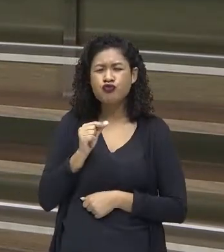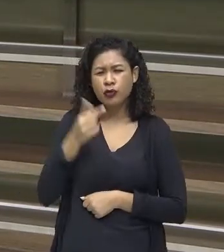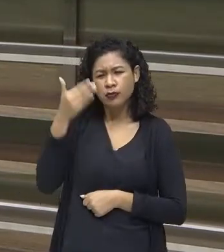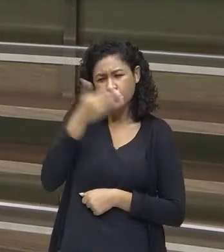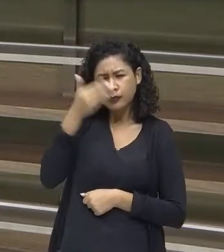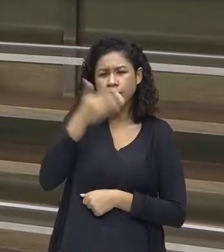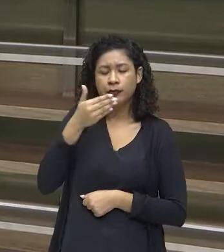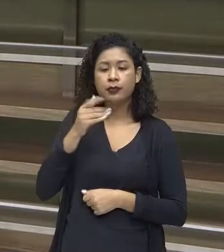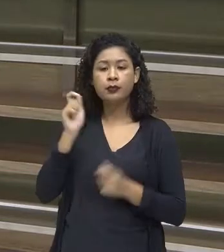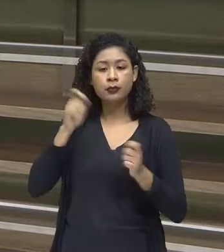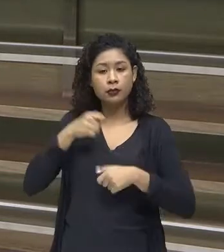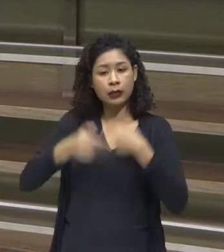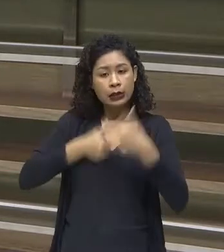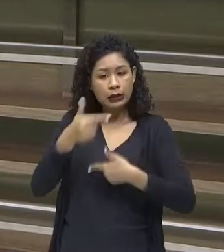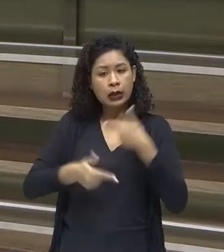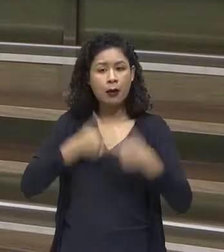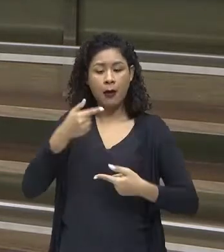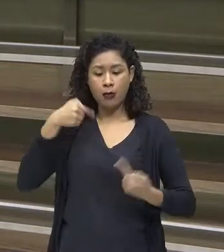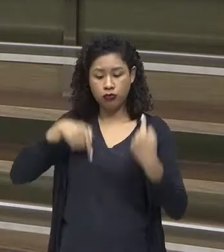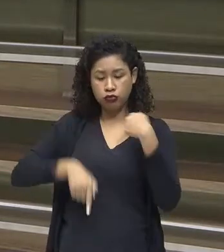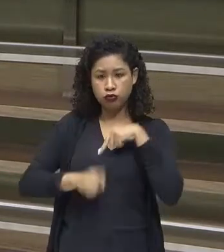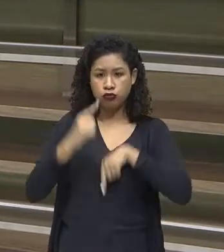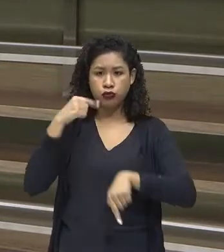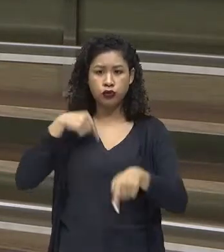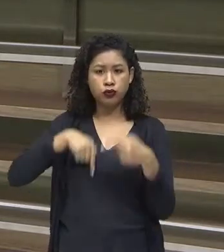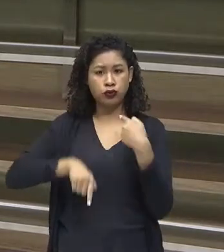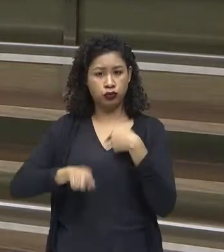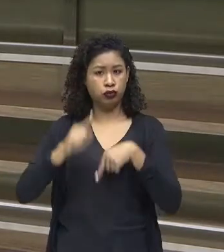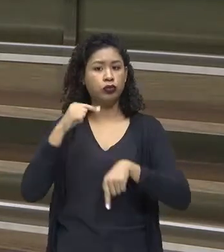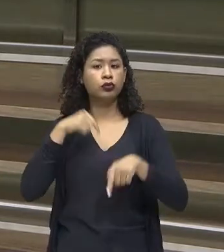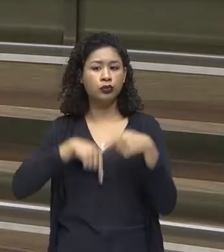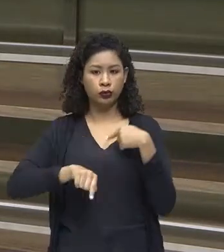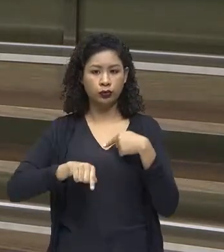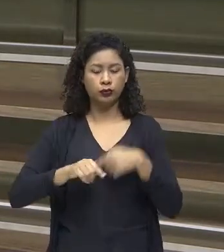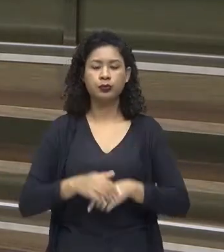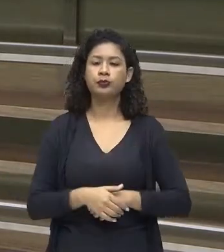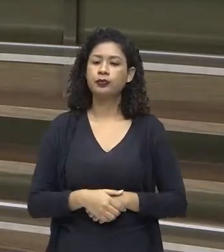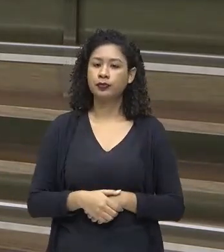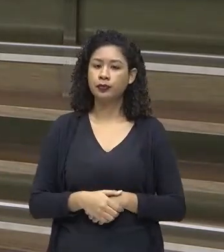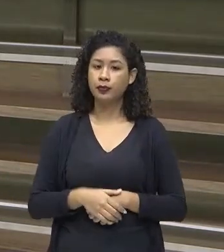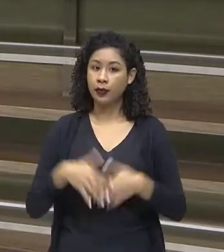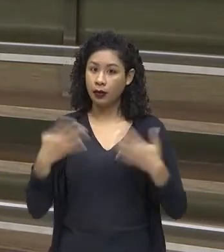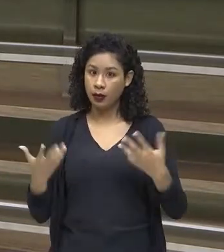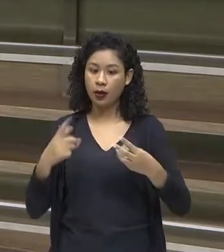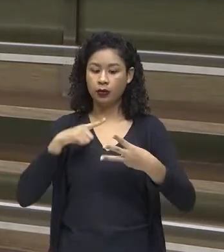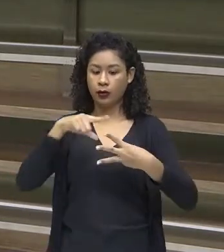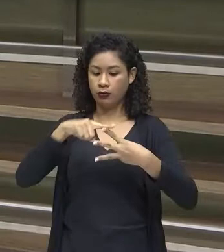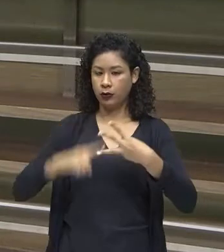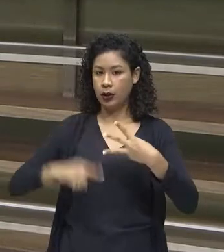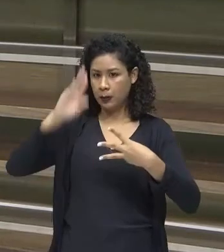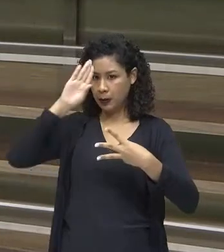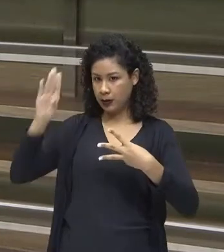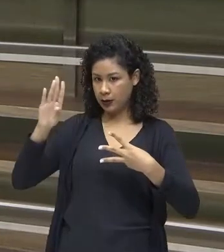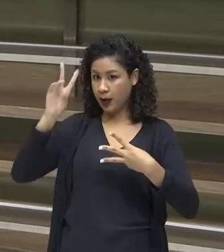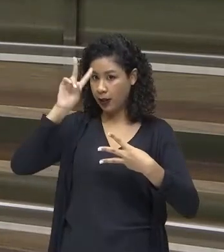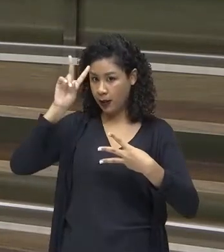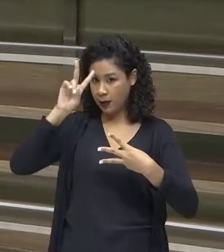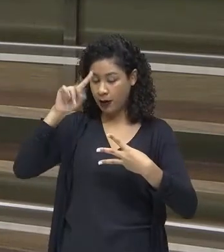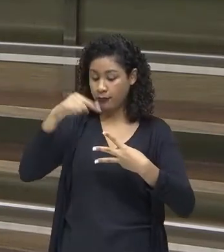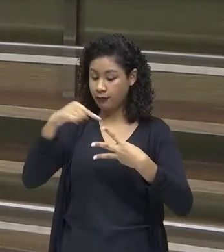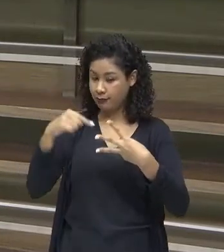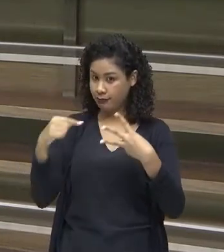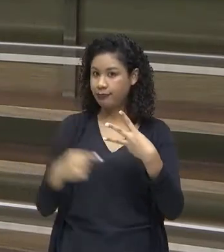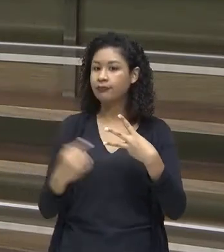essa troca que acontece a todo momento no nosso organismo. Tá? Então, vasos sanguíneos, artérias, veias e capilares.